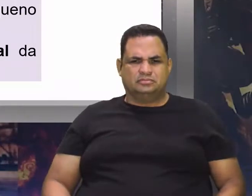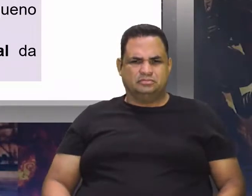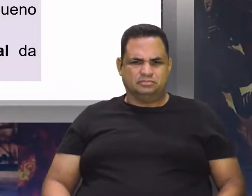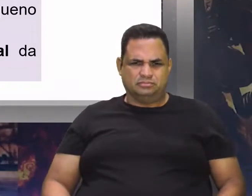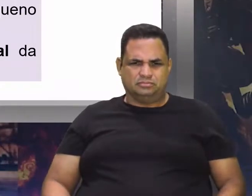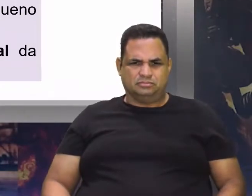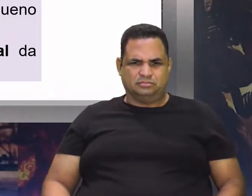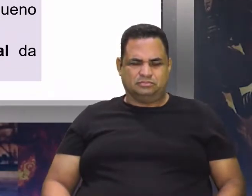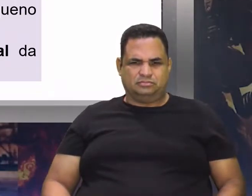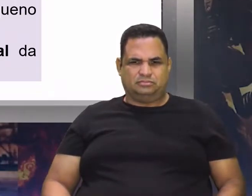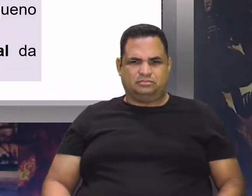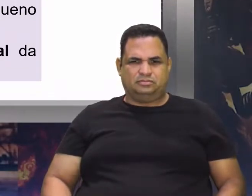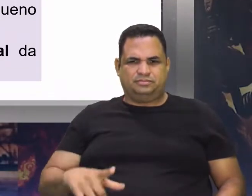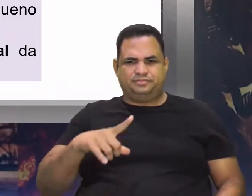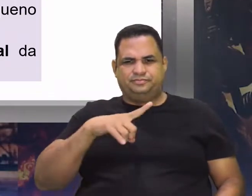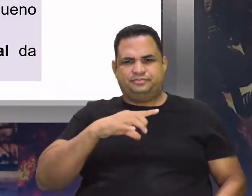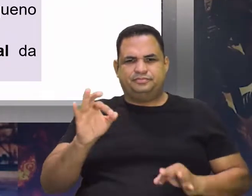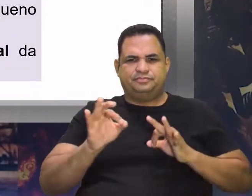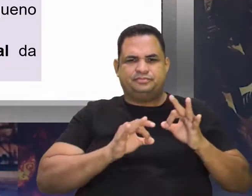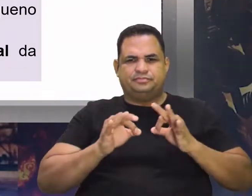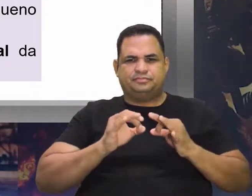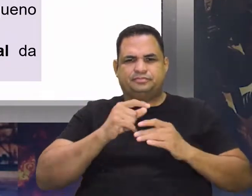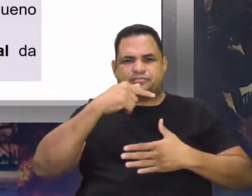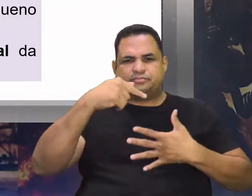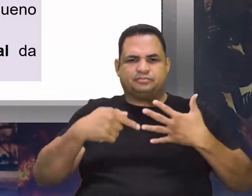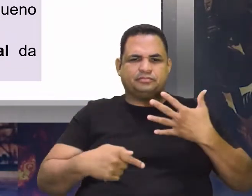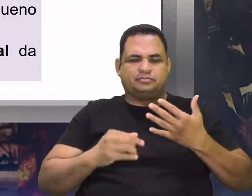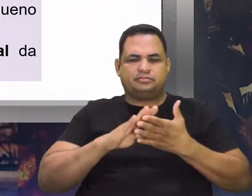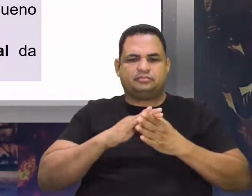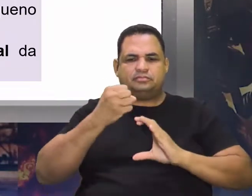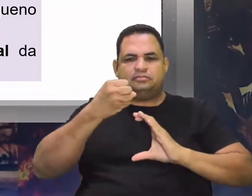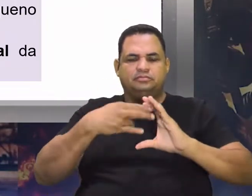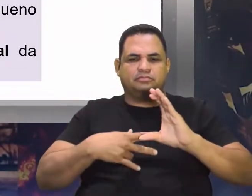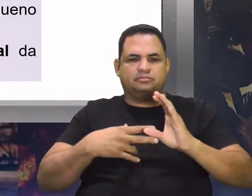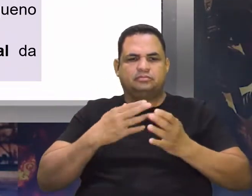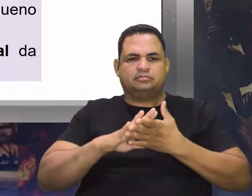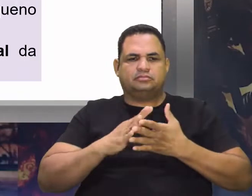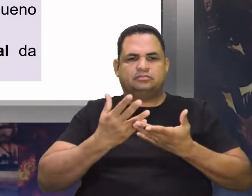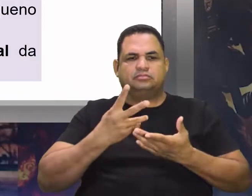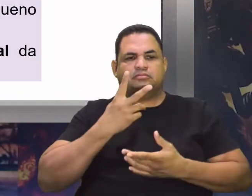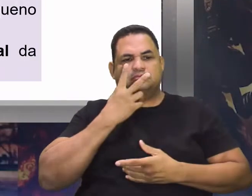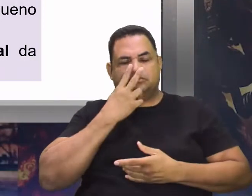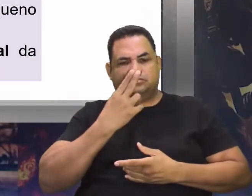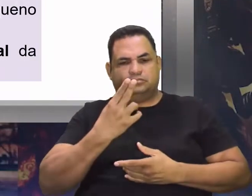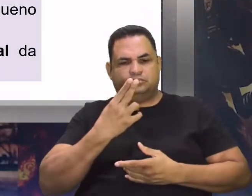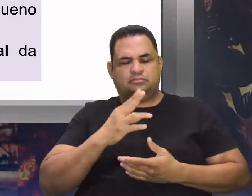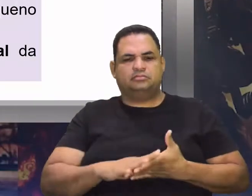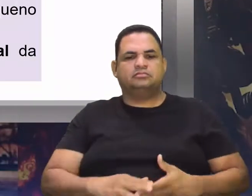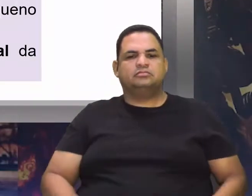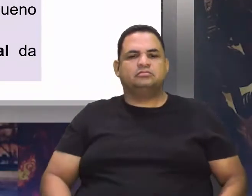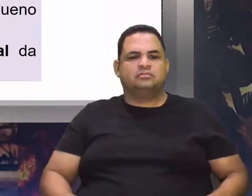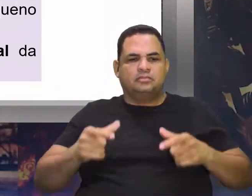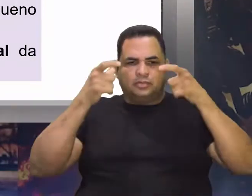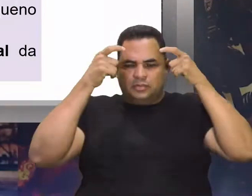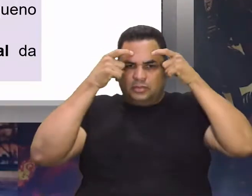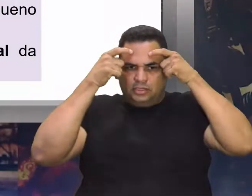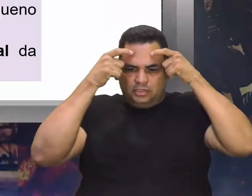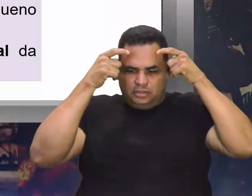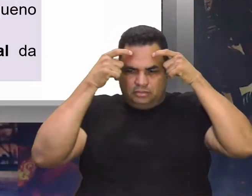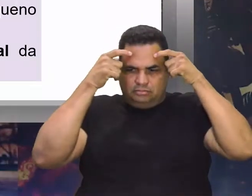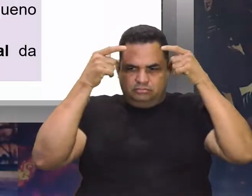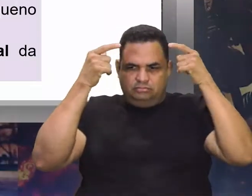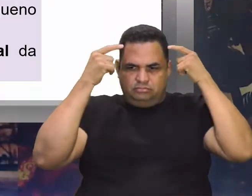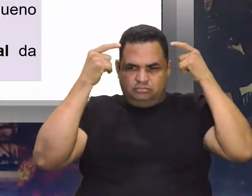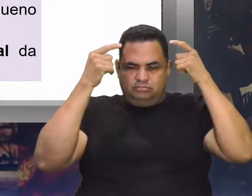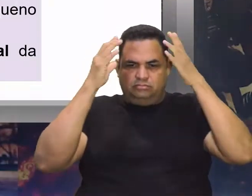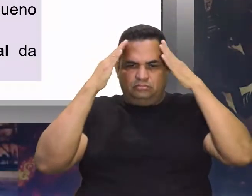primatas, construída por espécies que têm alguma característica em comum, como cérebro grande em